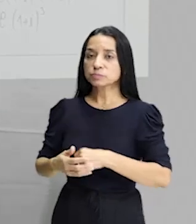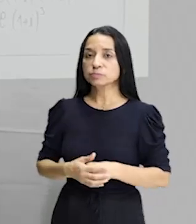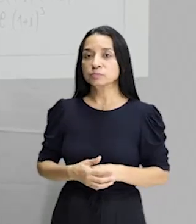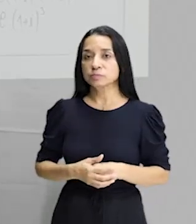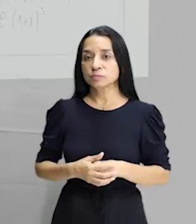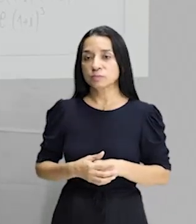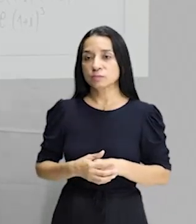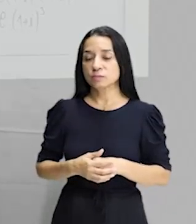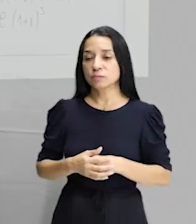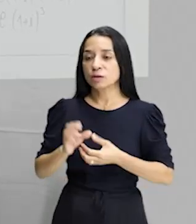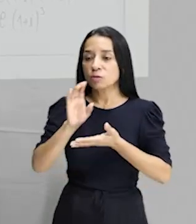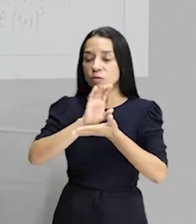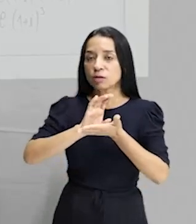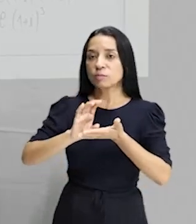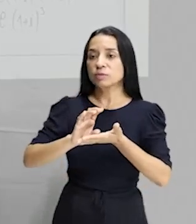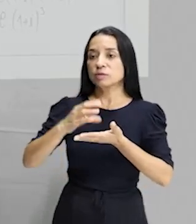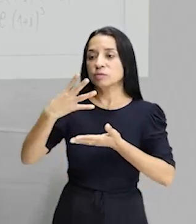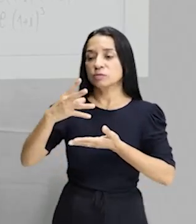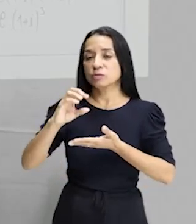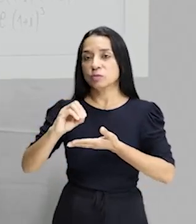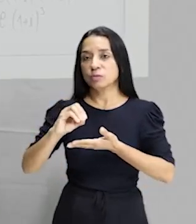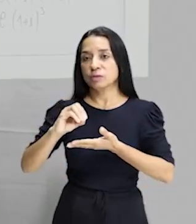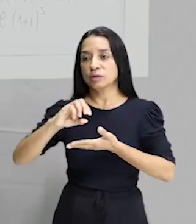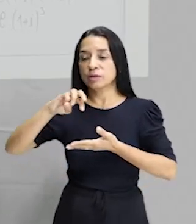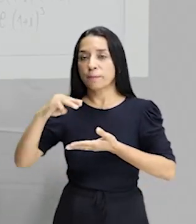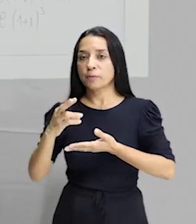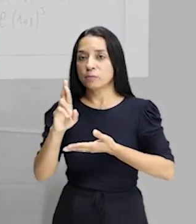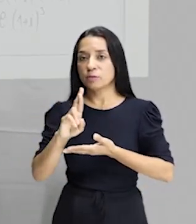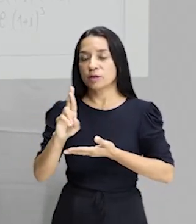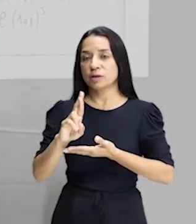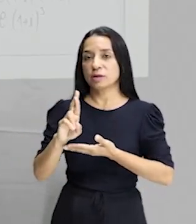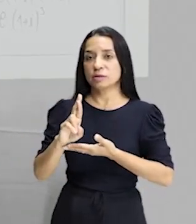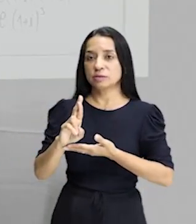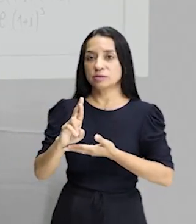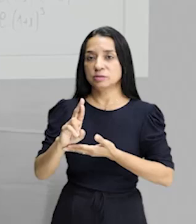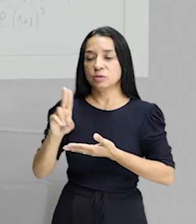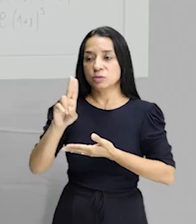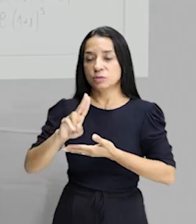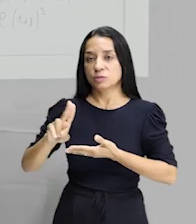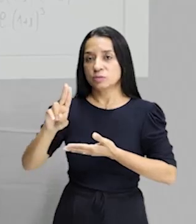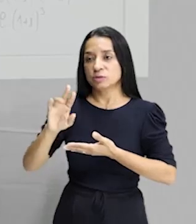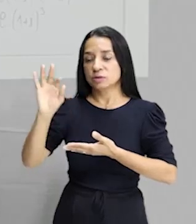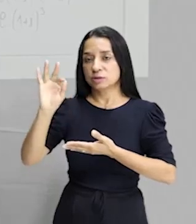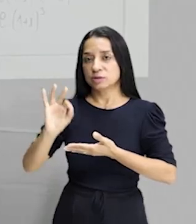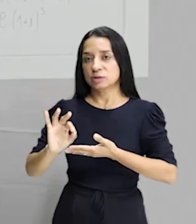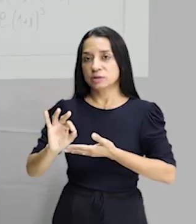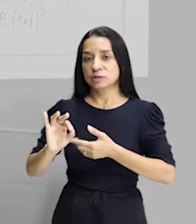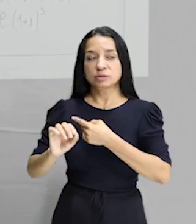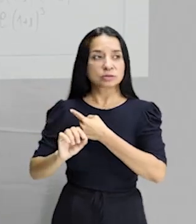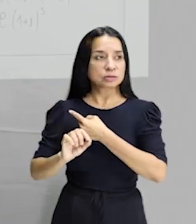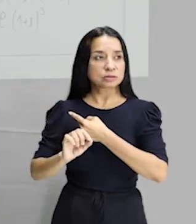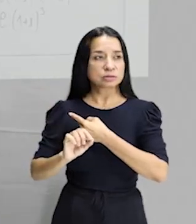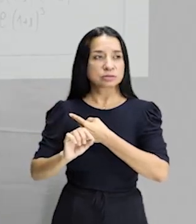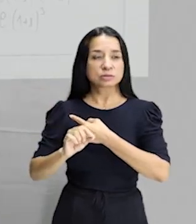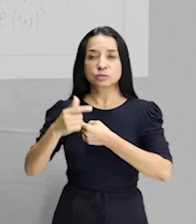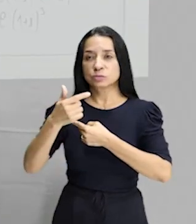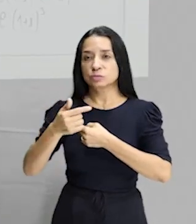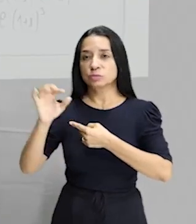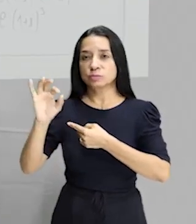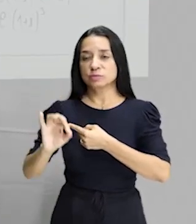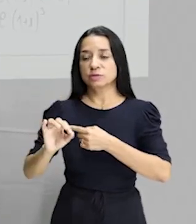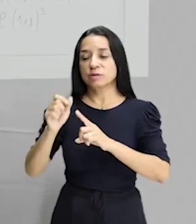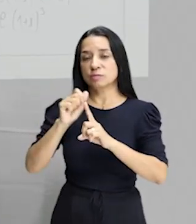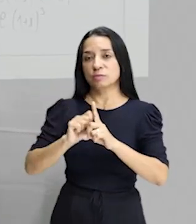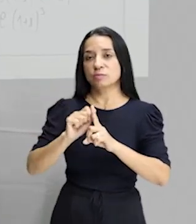foi aplicado a taxa de 2% ao mês durante três meses Qual o montante após esses três meses então